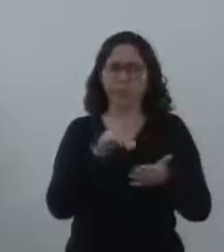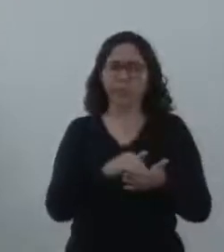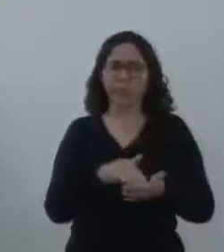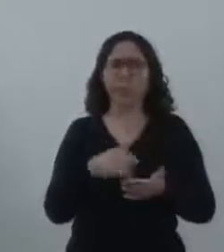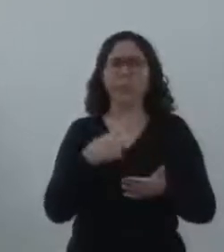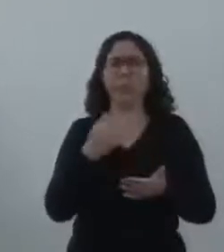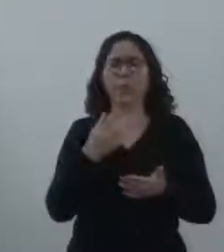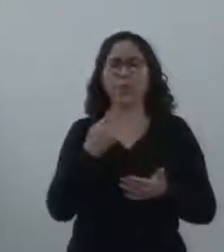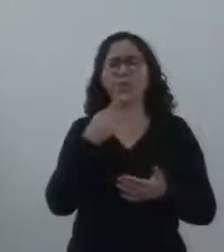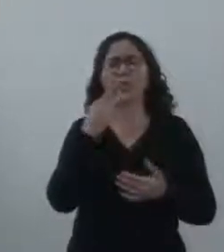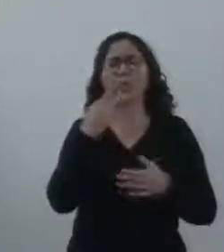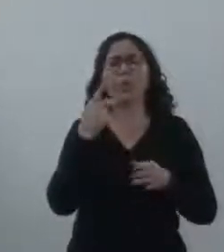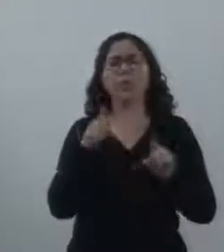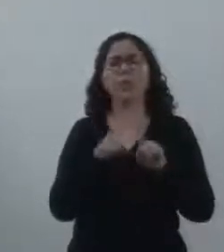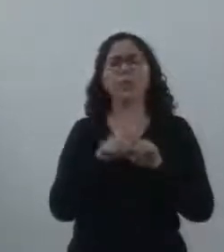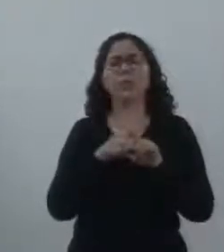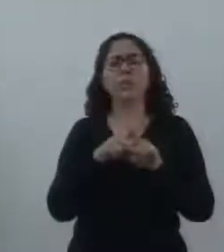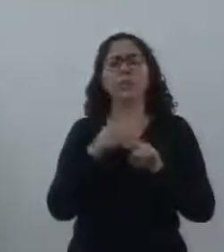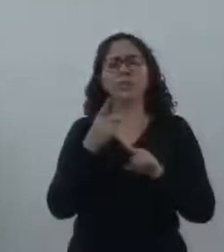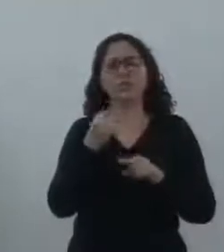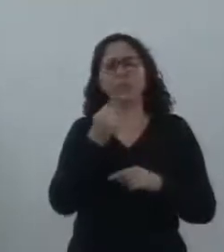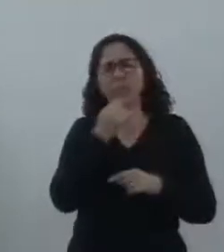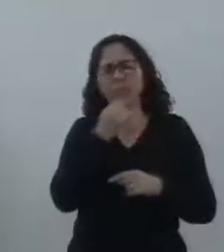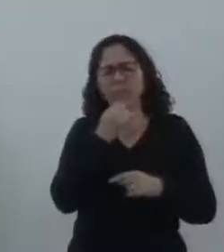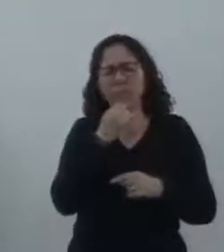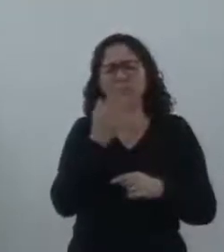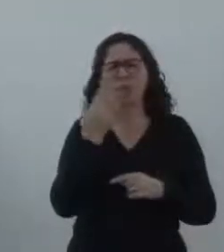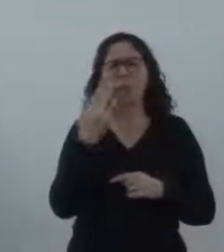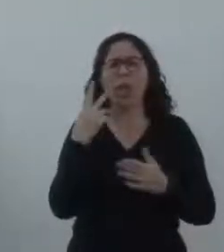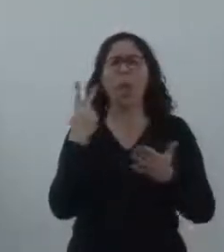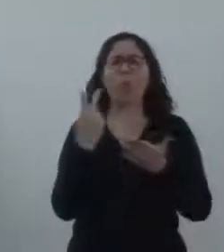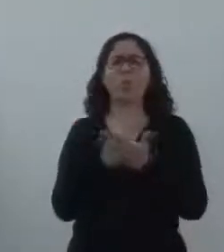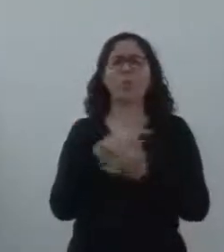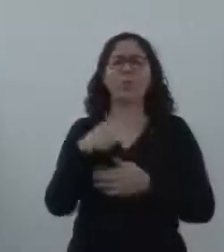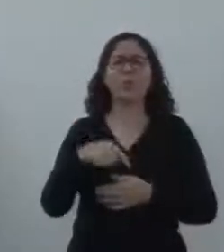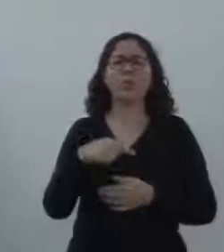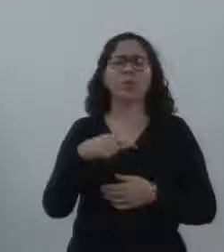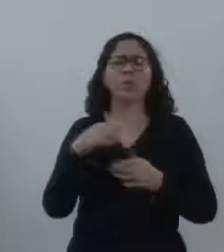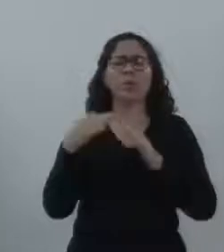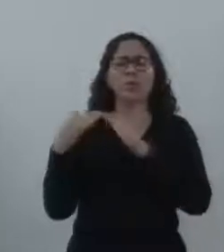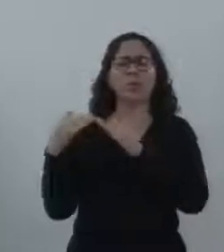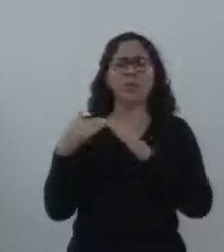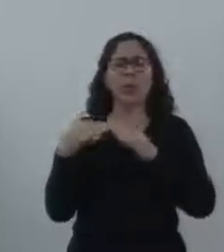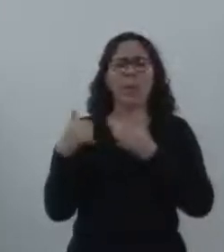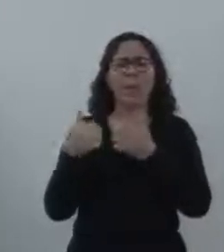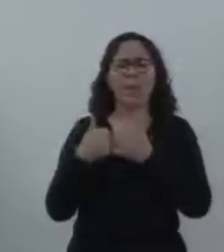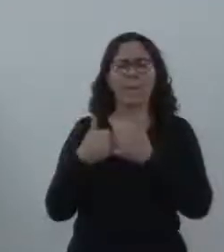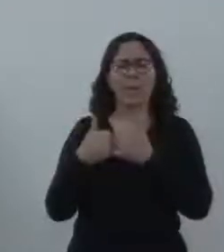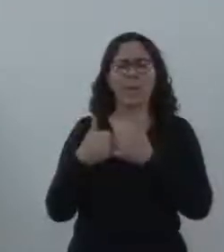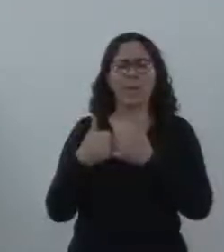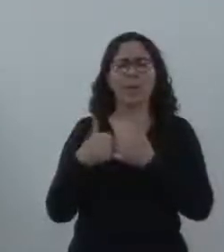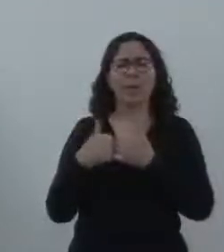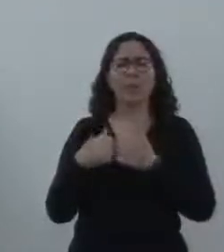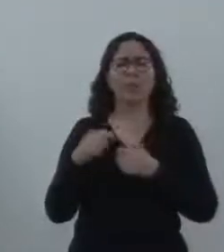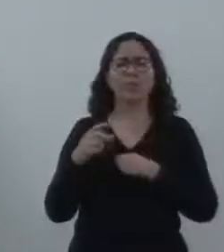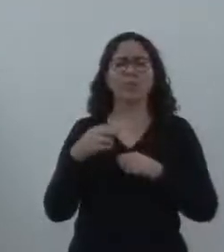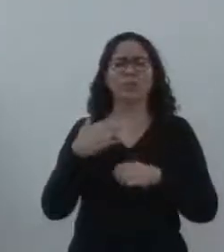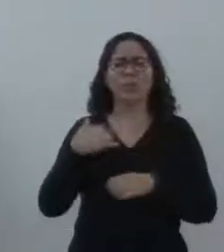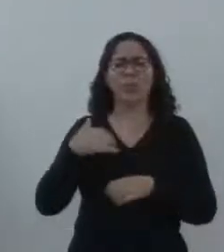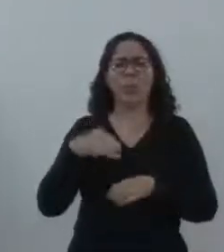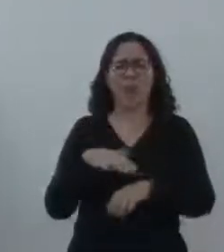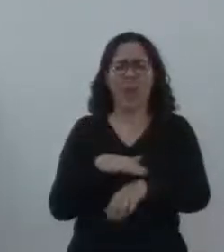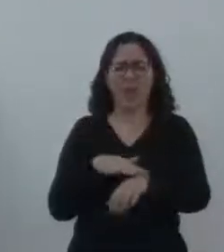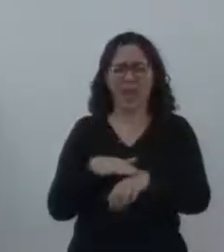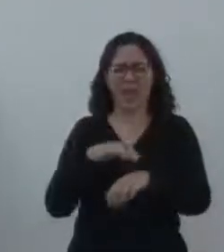faço questão de falar também uma coisa tão triste que aconteceu na nossa cidade vizinha, que é a questão do racismo,